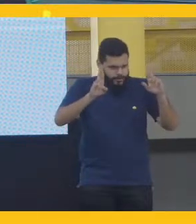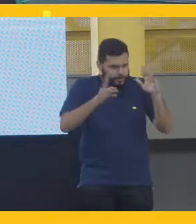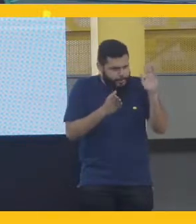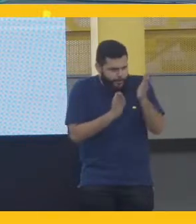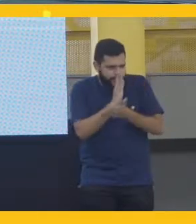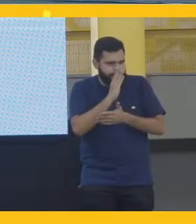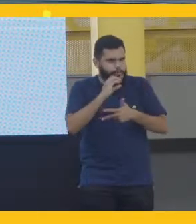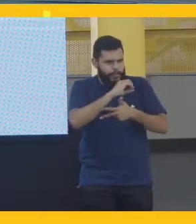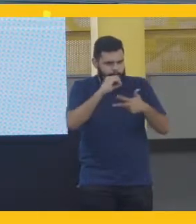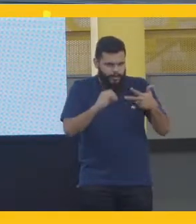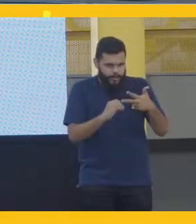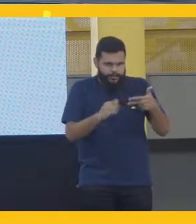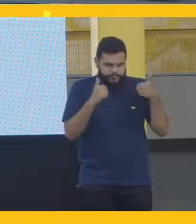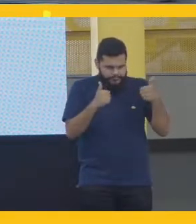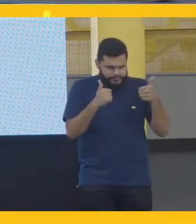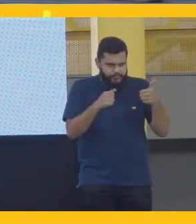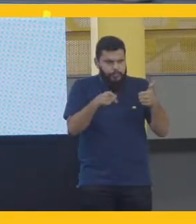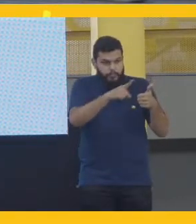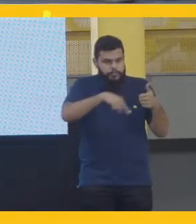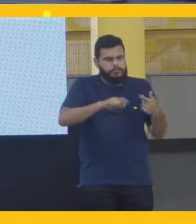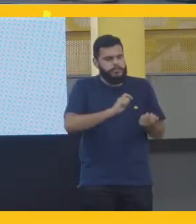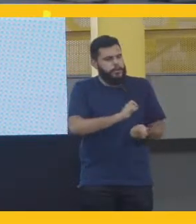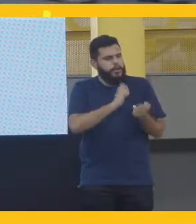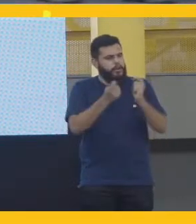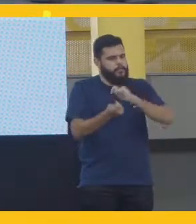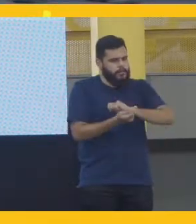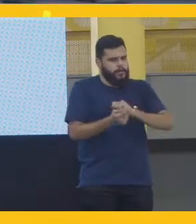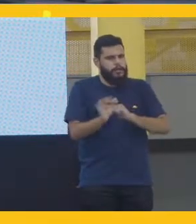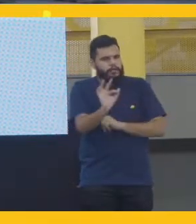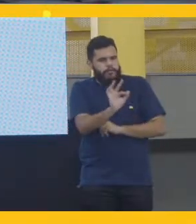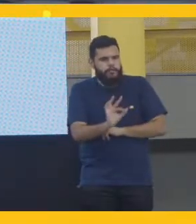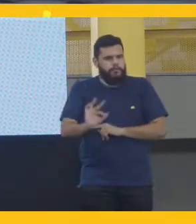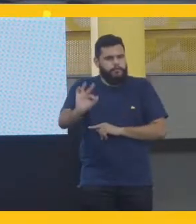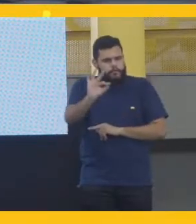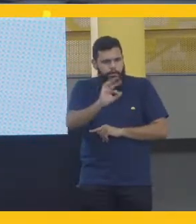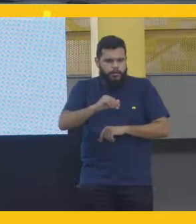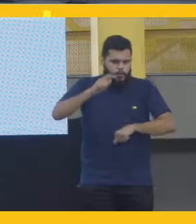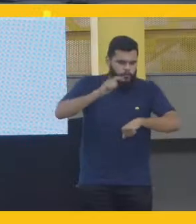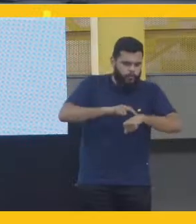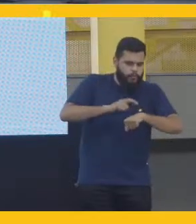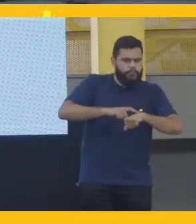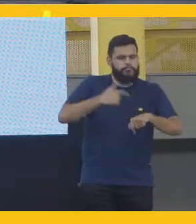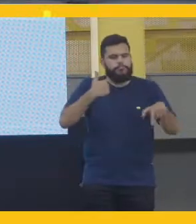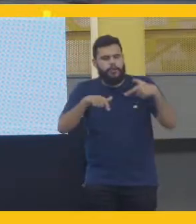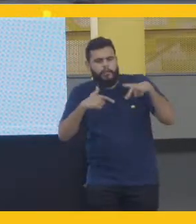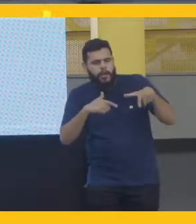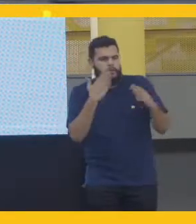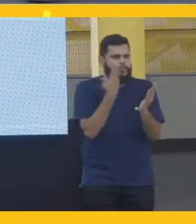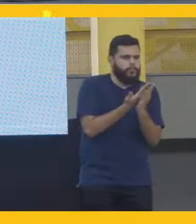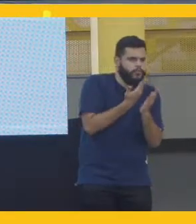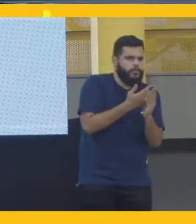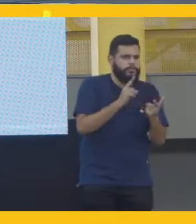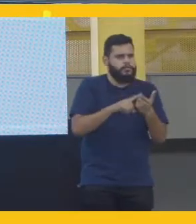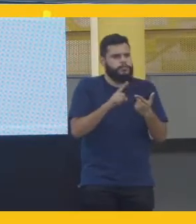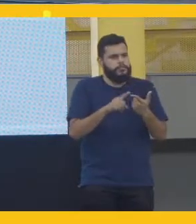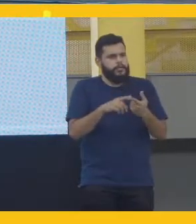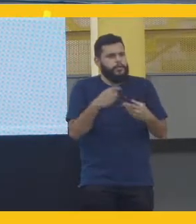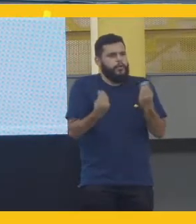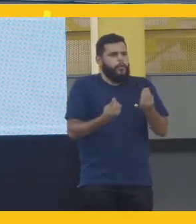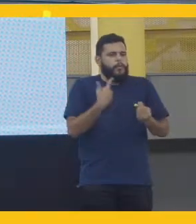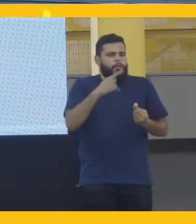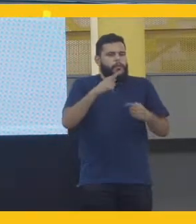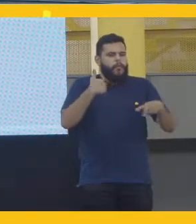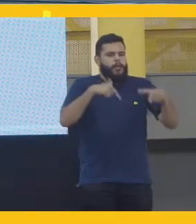Vocês vão fazer a graduação de vocês. Vocês vão para o mercado de trabalho. Mas como é que vão conhecer o seu